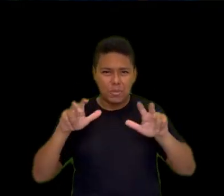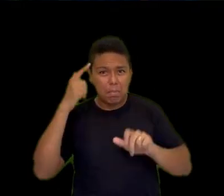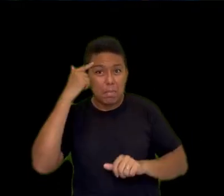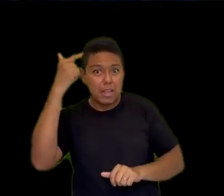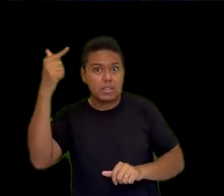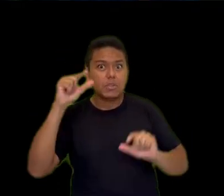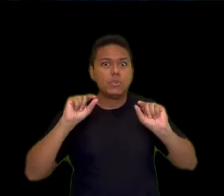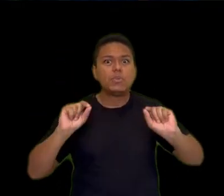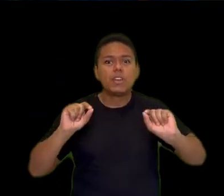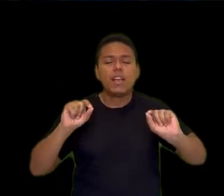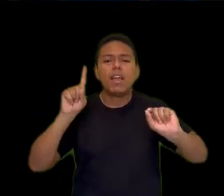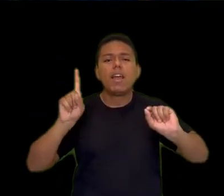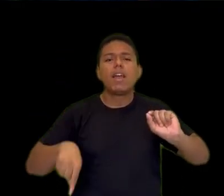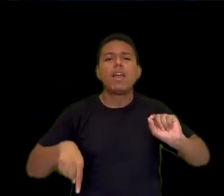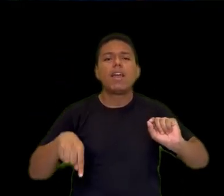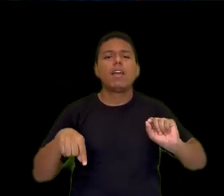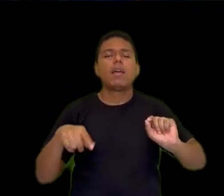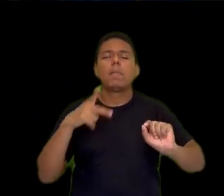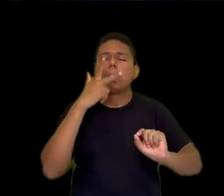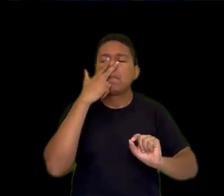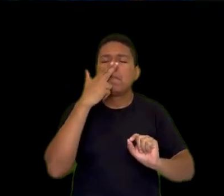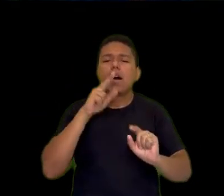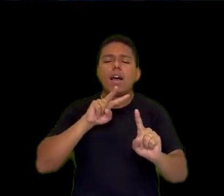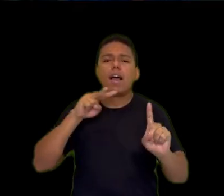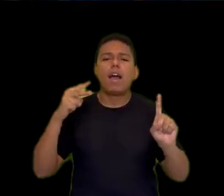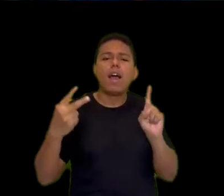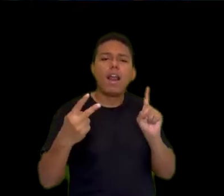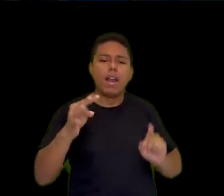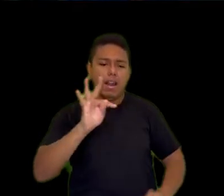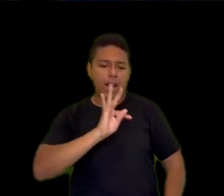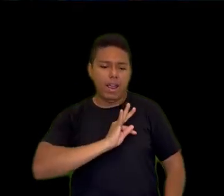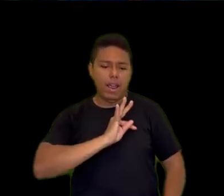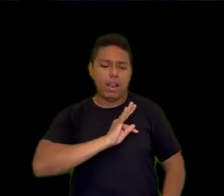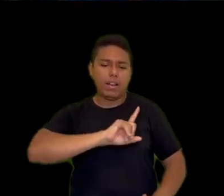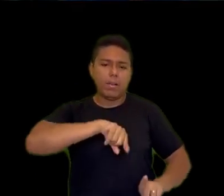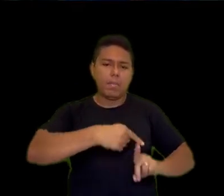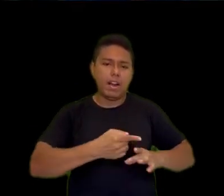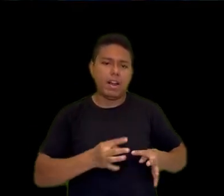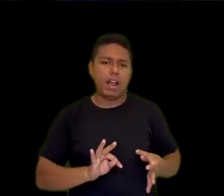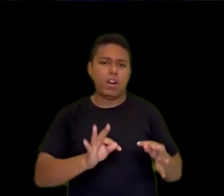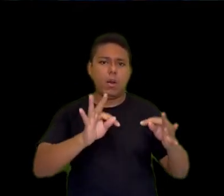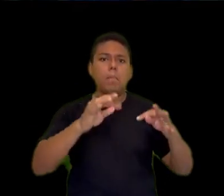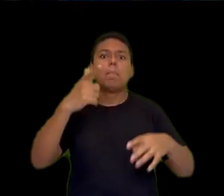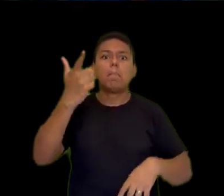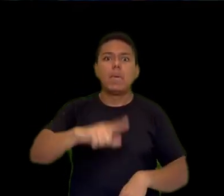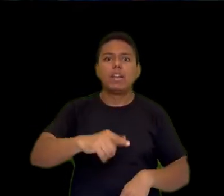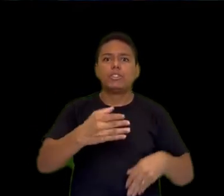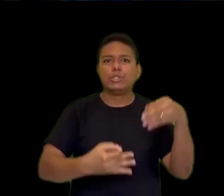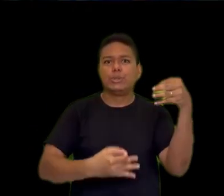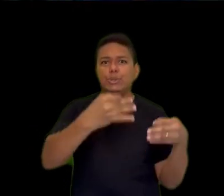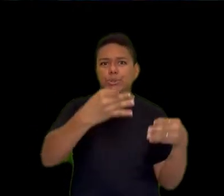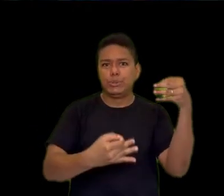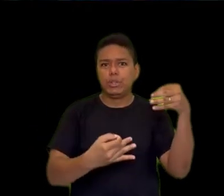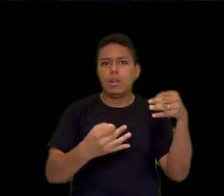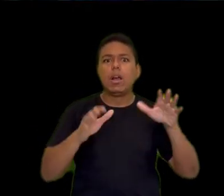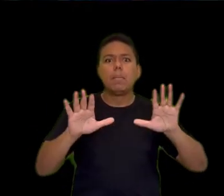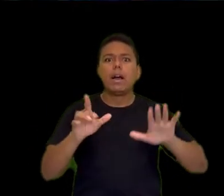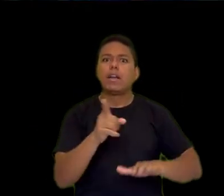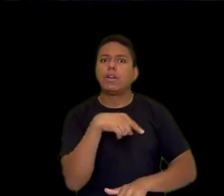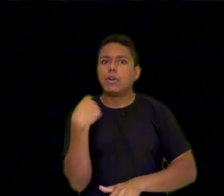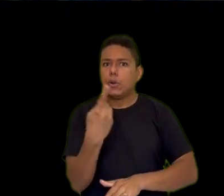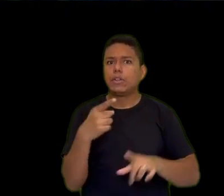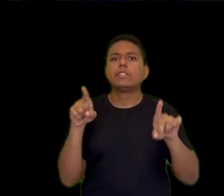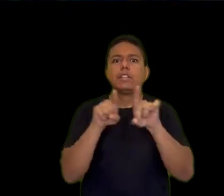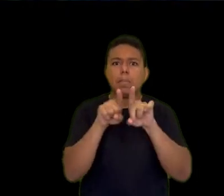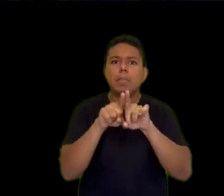técnica, tecnológica e jurídica. Mas a gente tem uma importante dimensão política, que é aquilo que eu falei, né, dessa arena que a